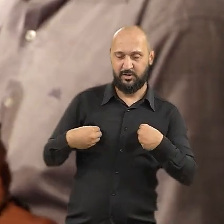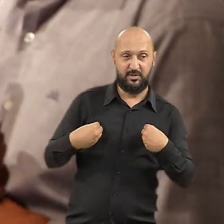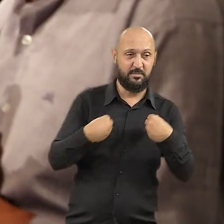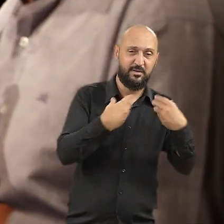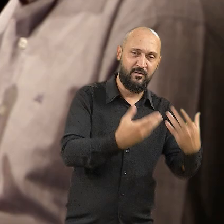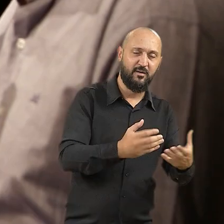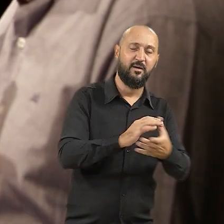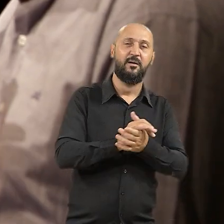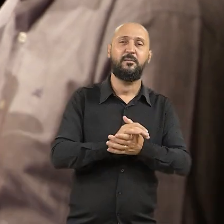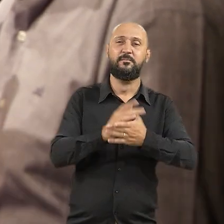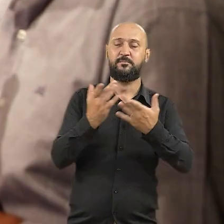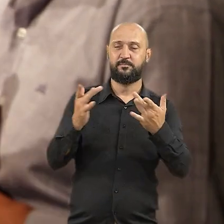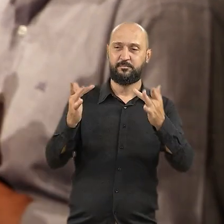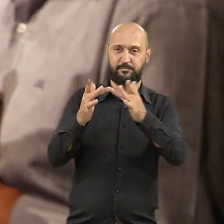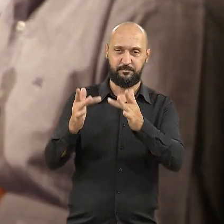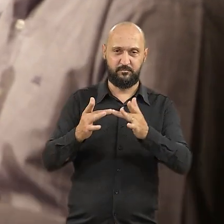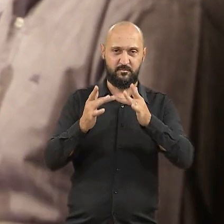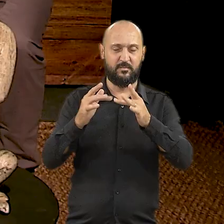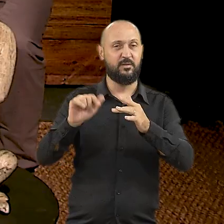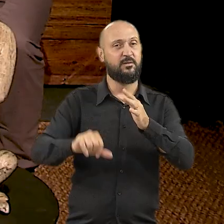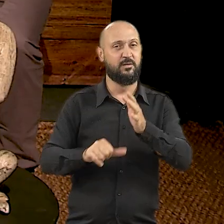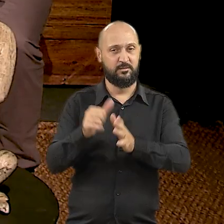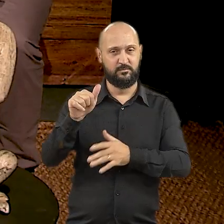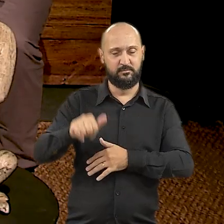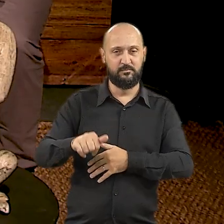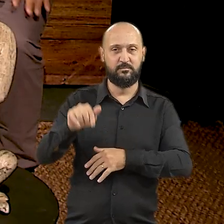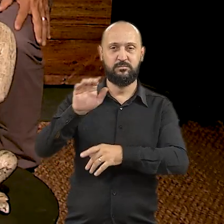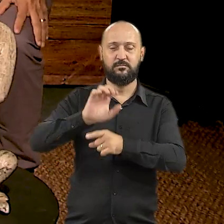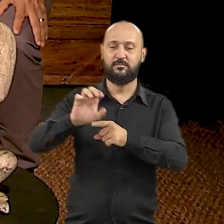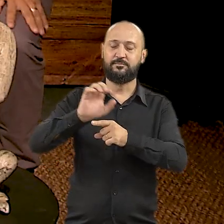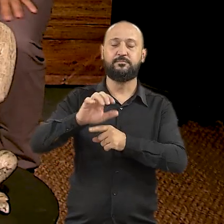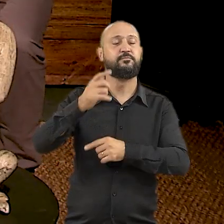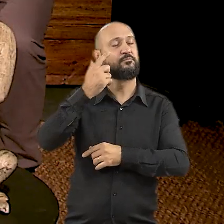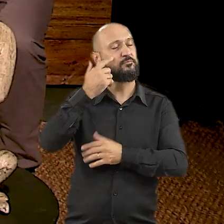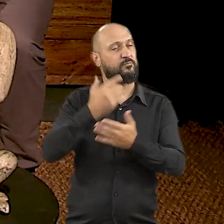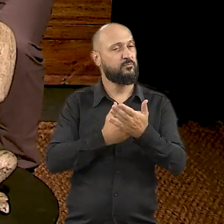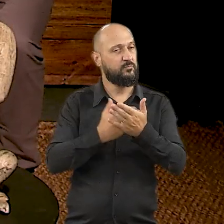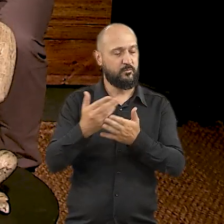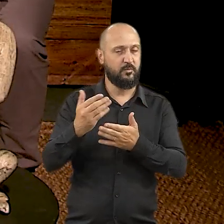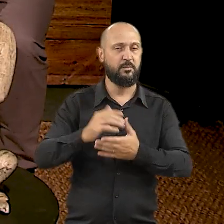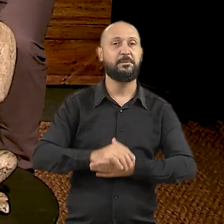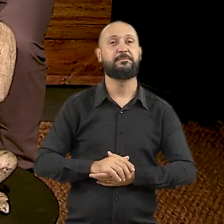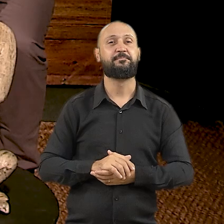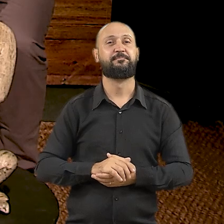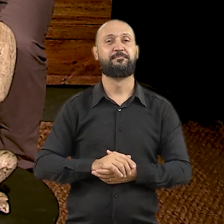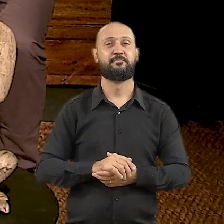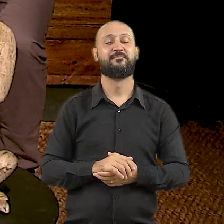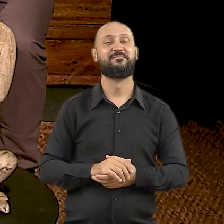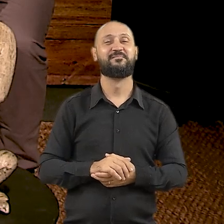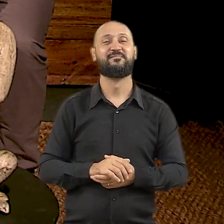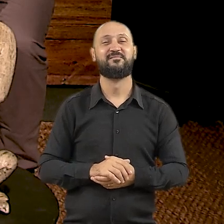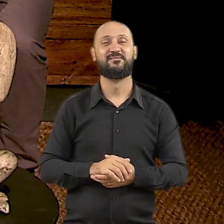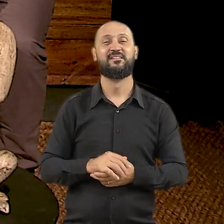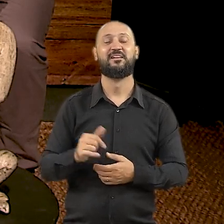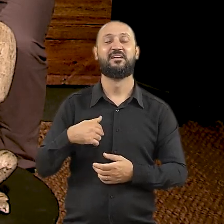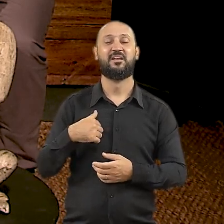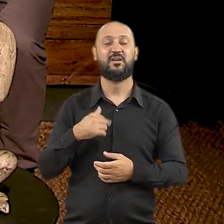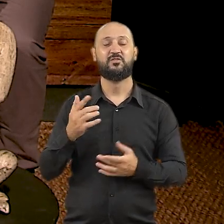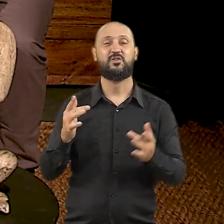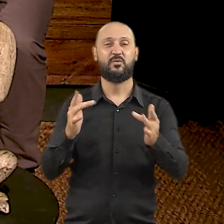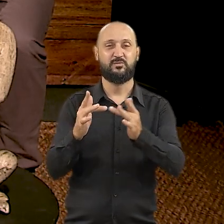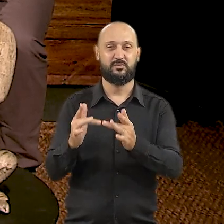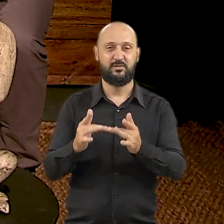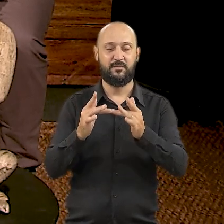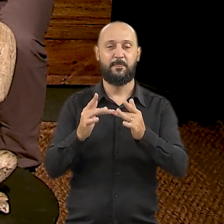Então essa foi mais ou menos a tua ligação, a minha com a ligação música primeira e com foi o aqui. estado. Quando eu vi, já estava com a música daqui. Já estava assimilada